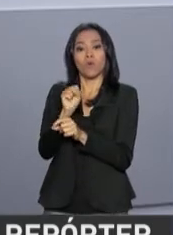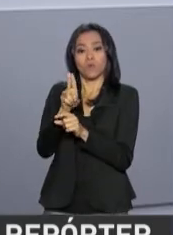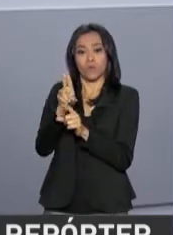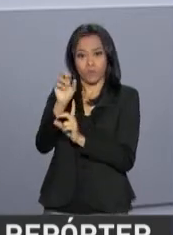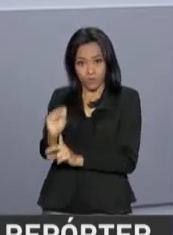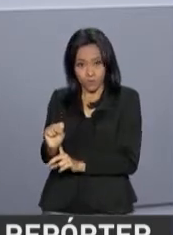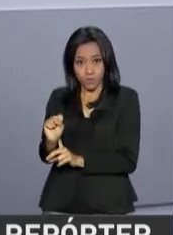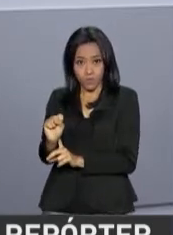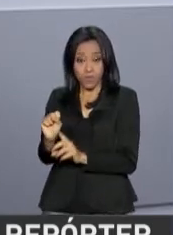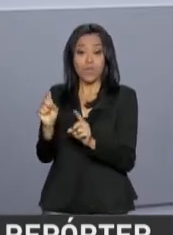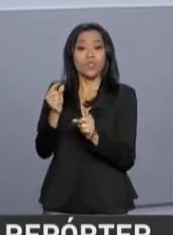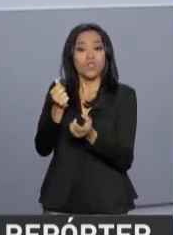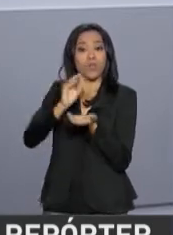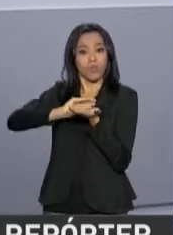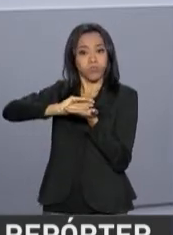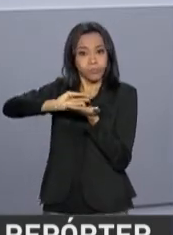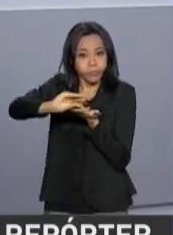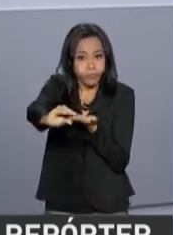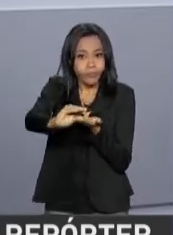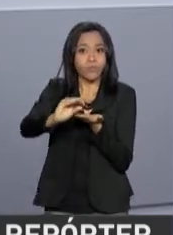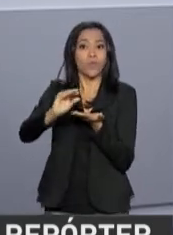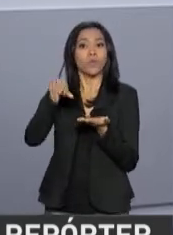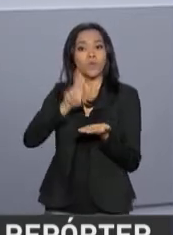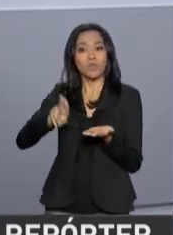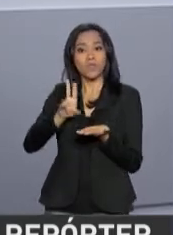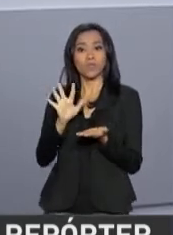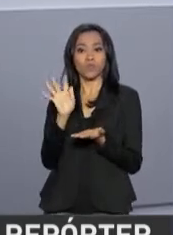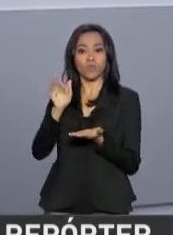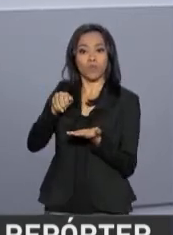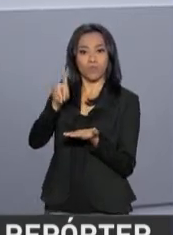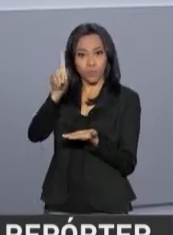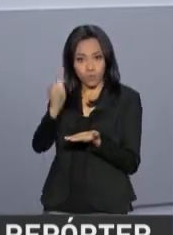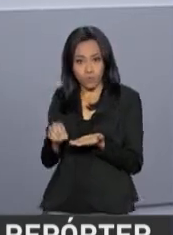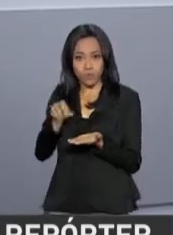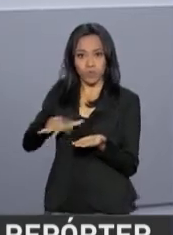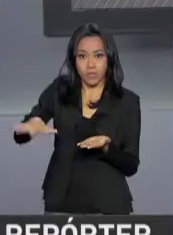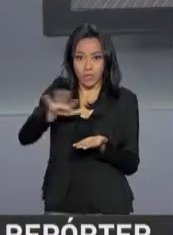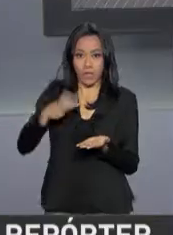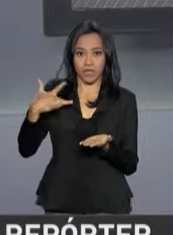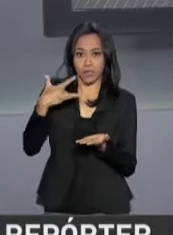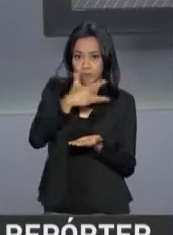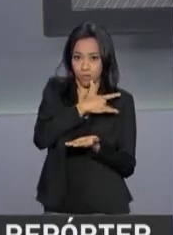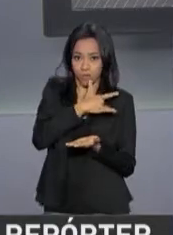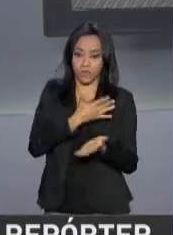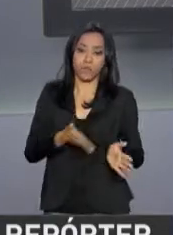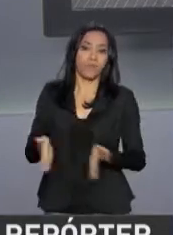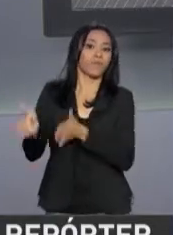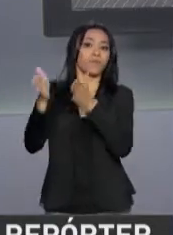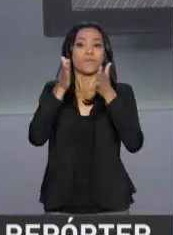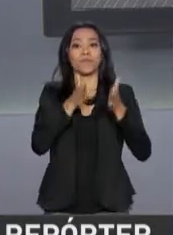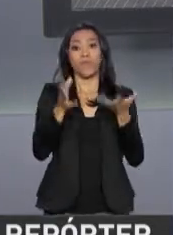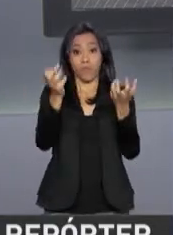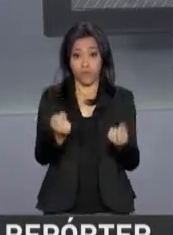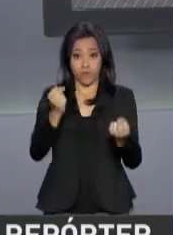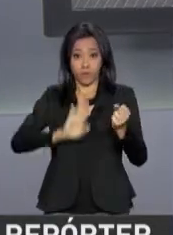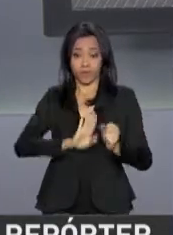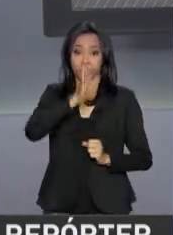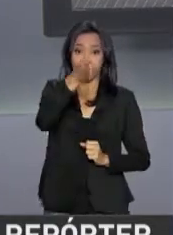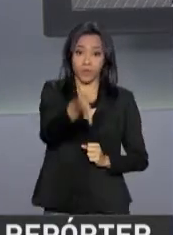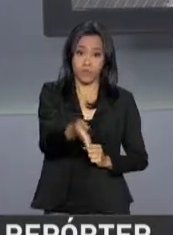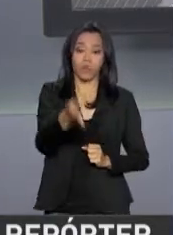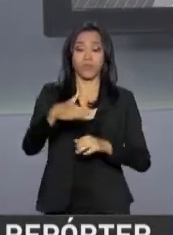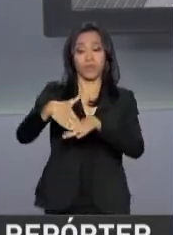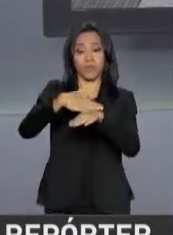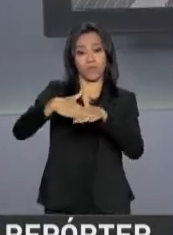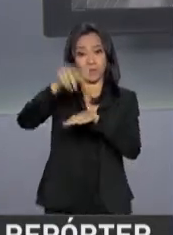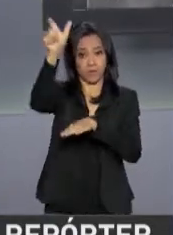quanto aos investimentos feitos com recursos do fundo nacional de saúde todos agora voltar a falar com a repórter luana